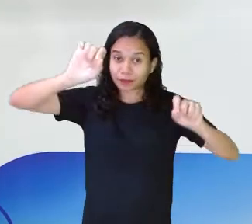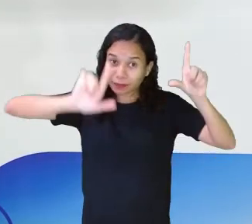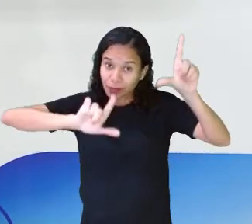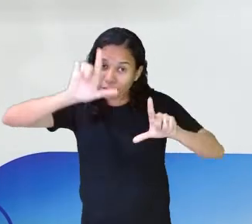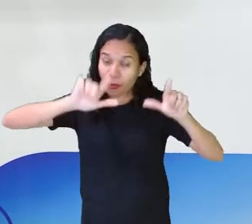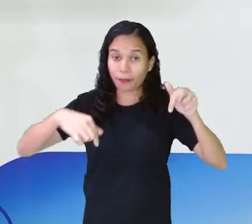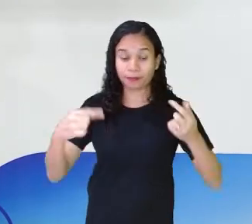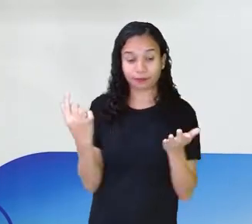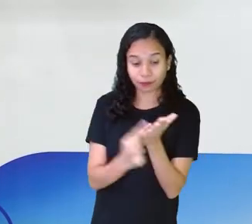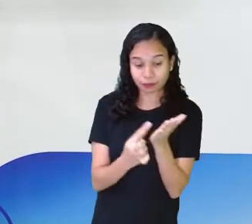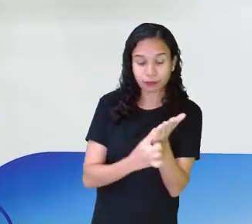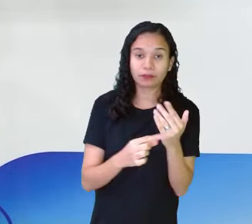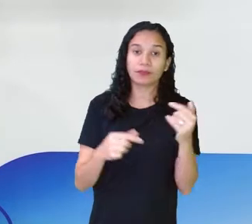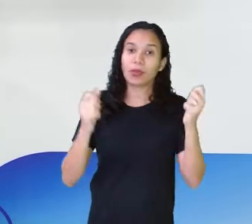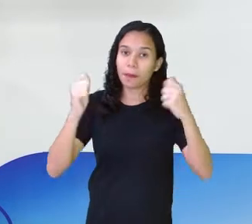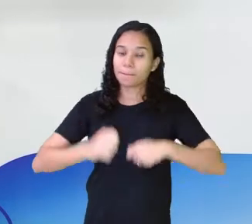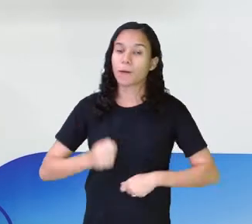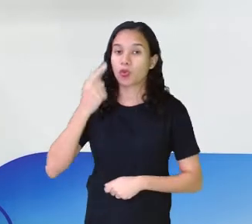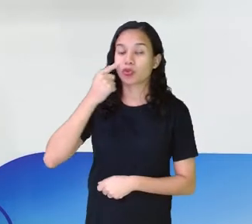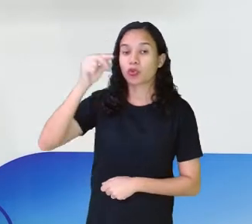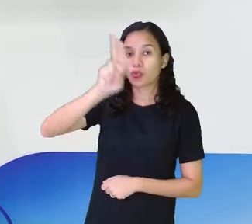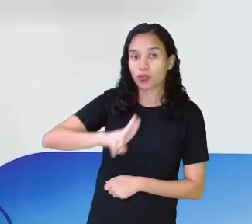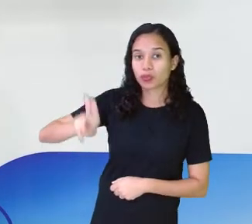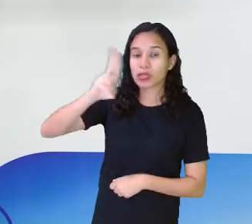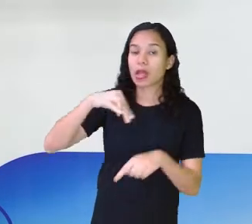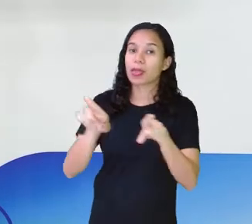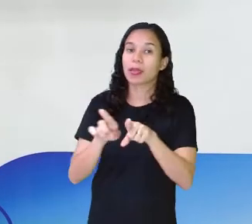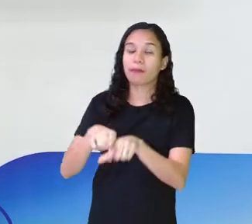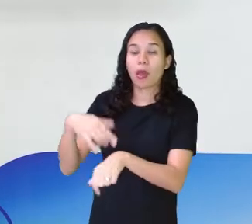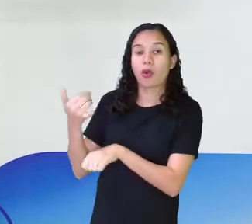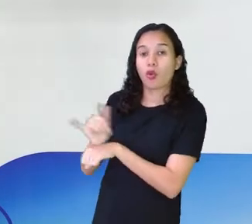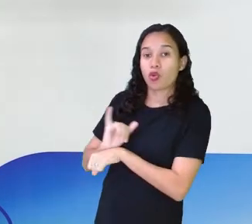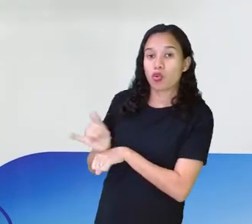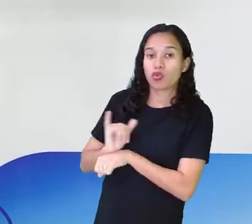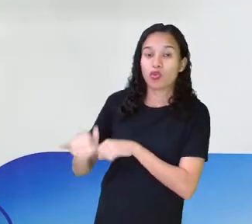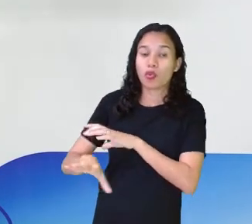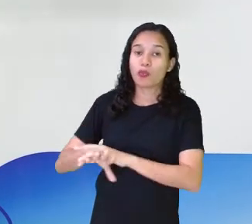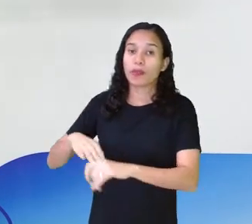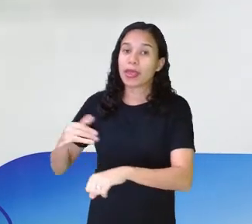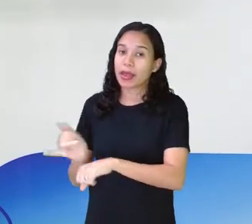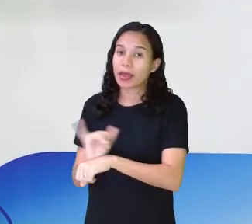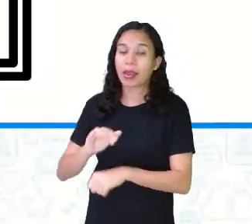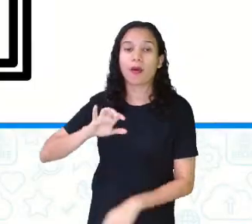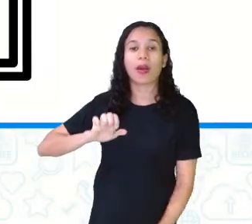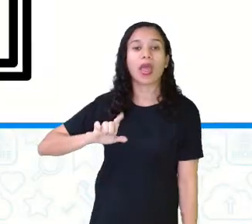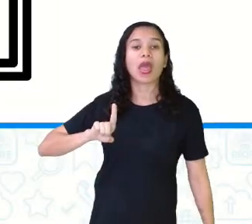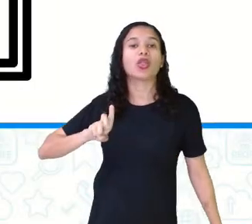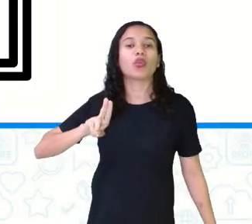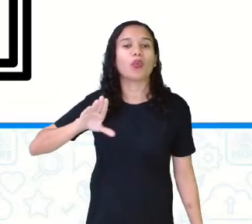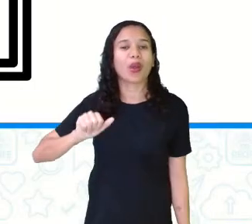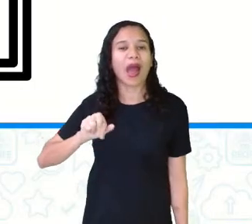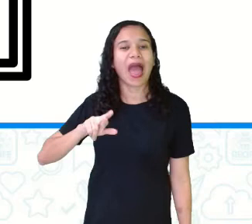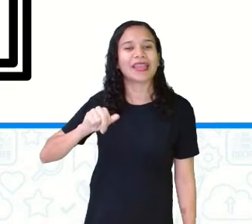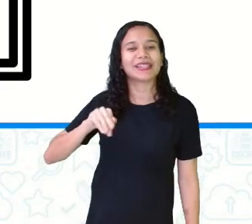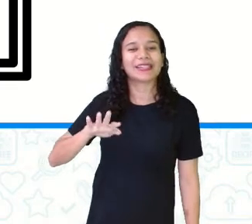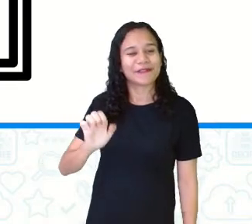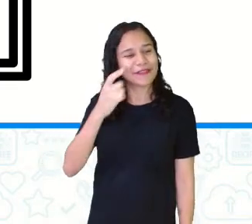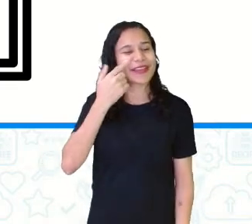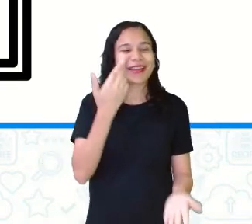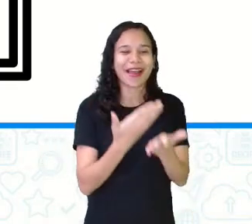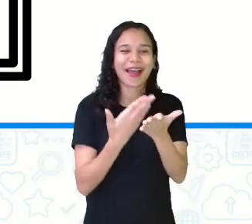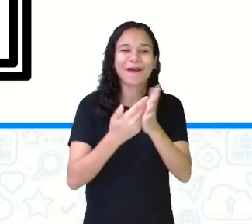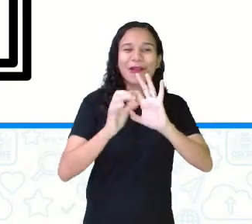do aplicativo, você pode entrar no YouTube, canal Educa Recife. As aulas vão ficar